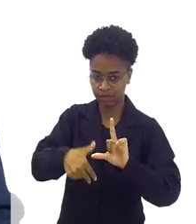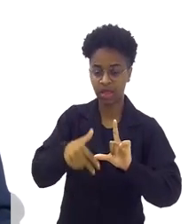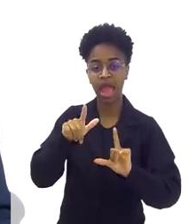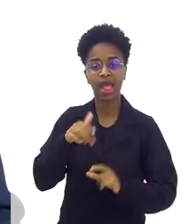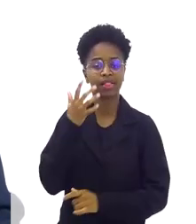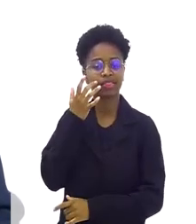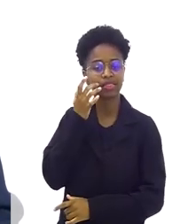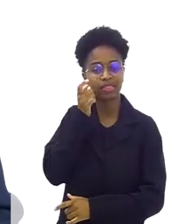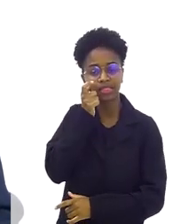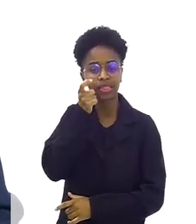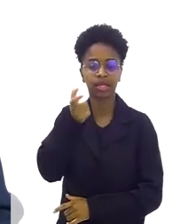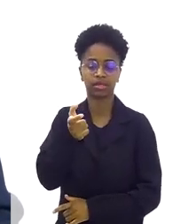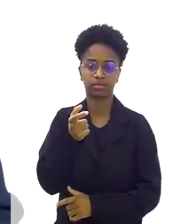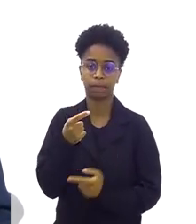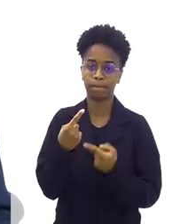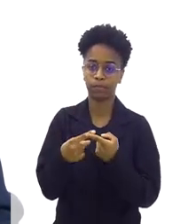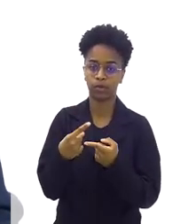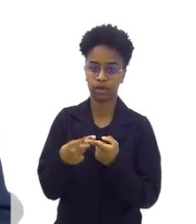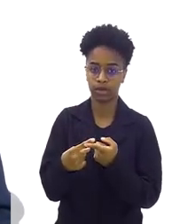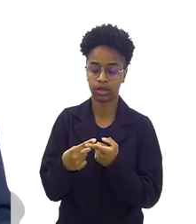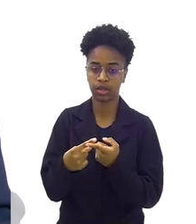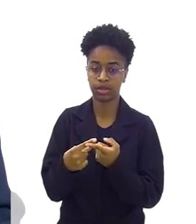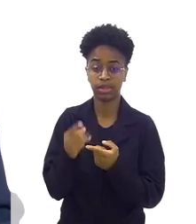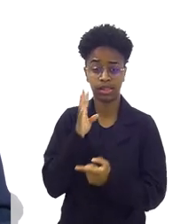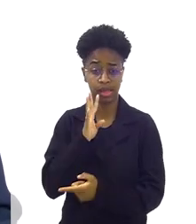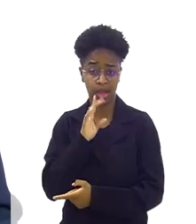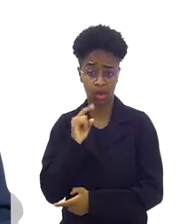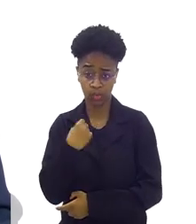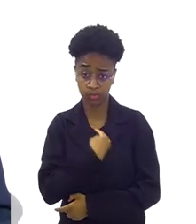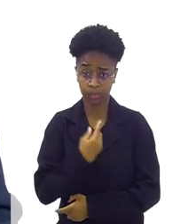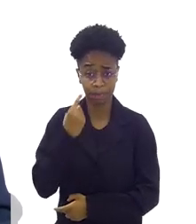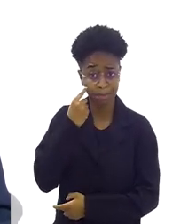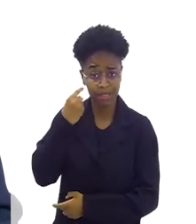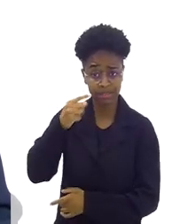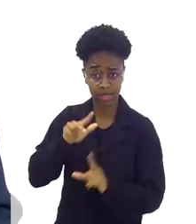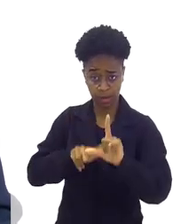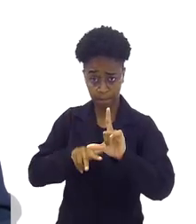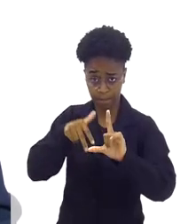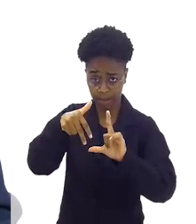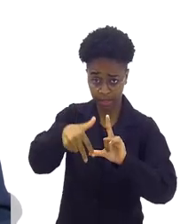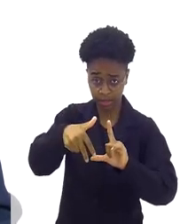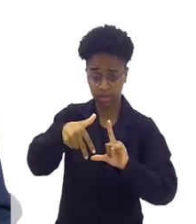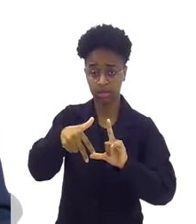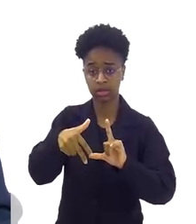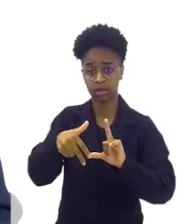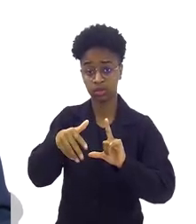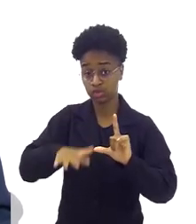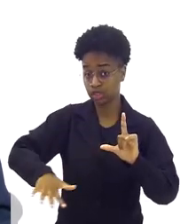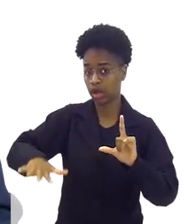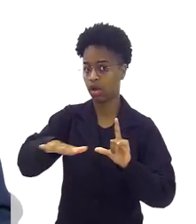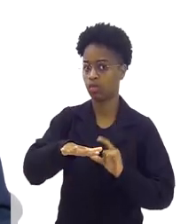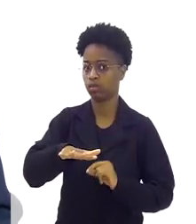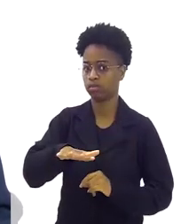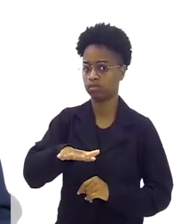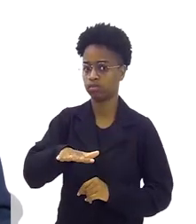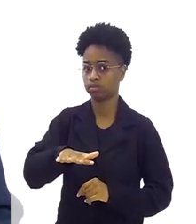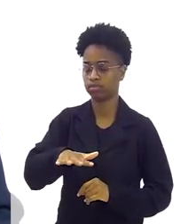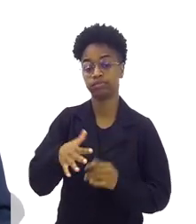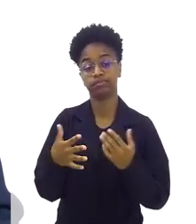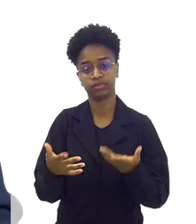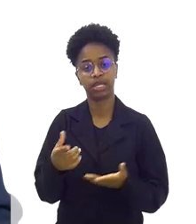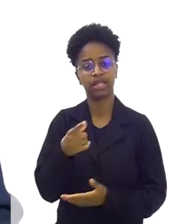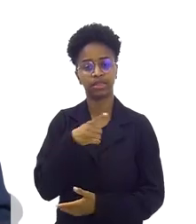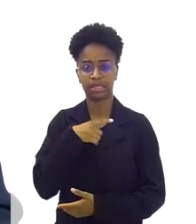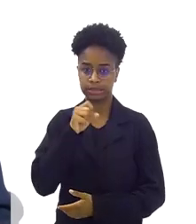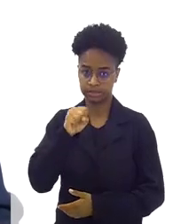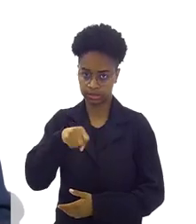metaverso é bem interessante, porque, assim, é legal a gente pensar o metaverso no geral,